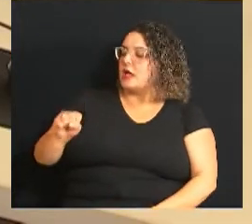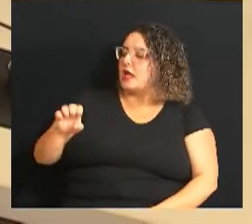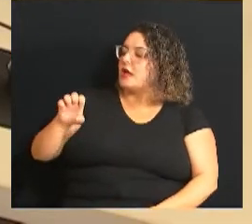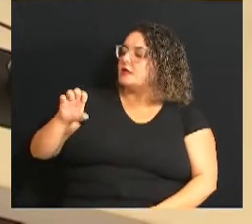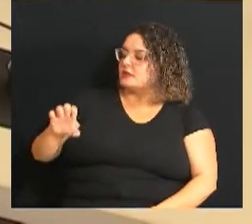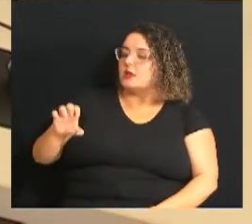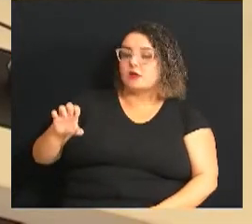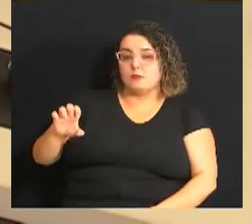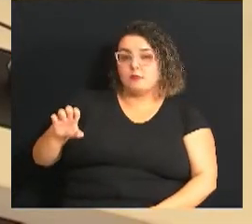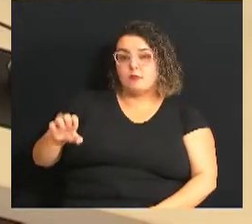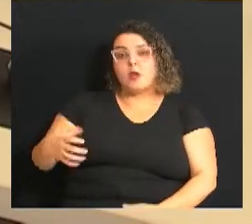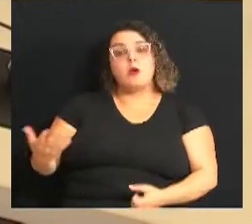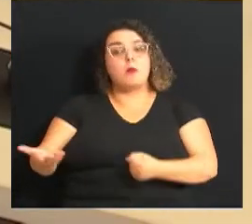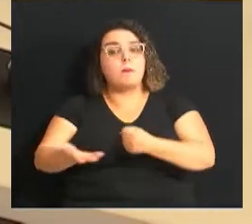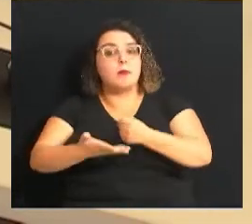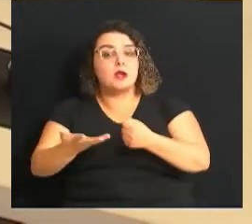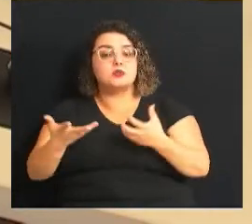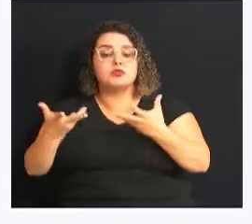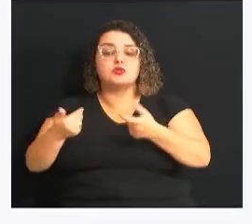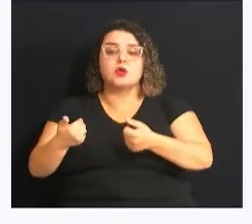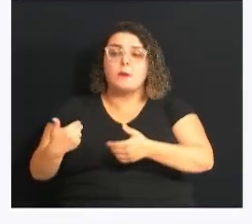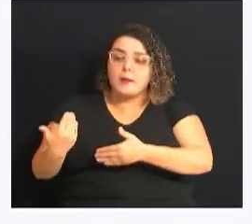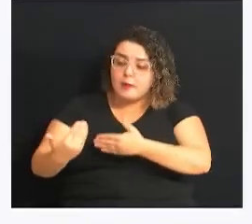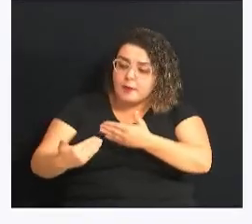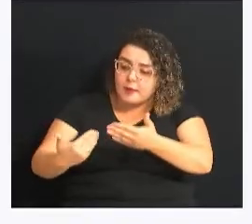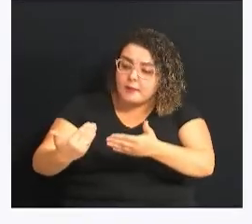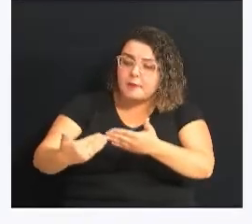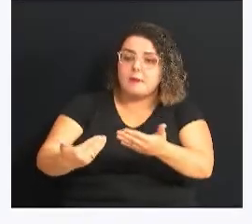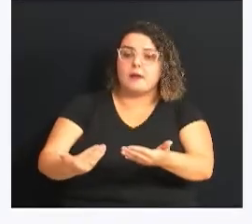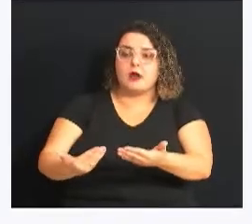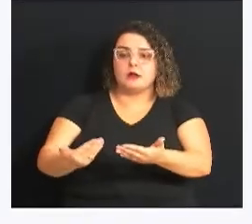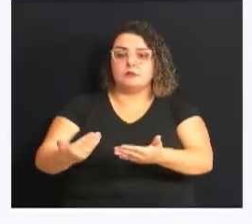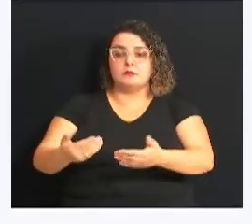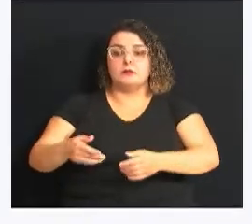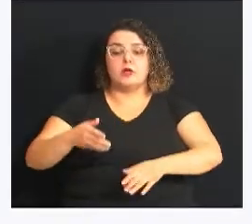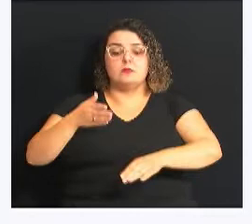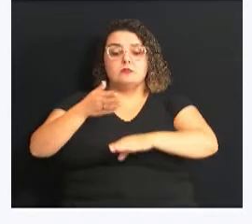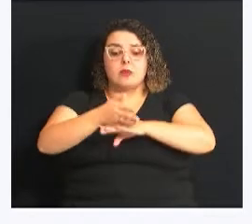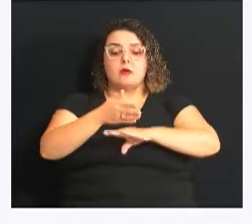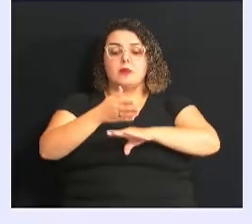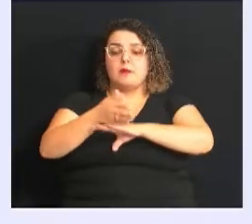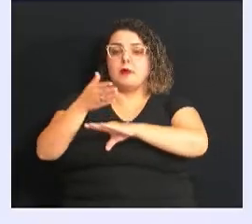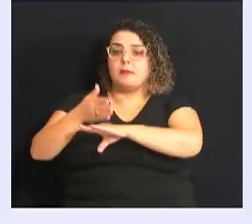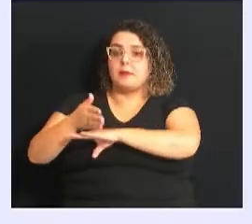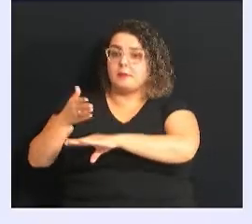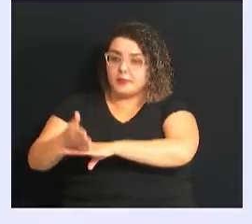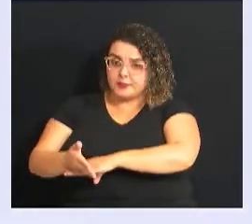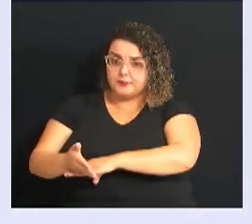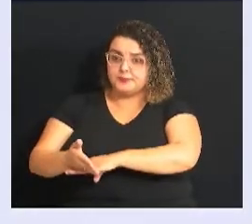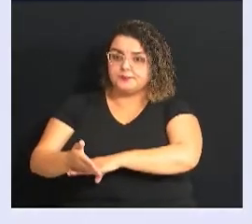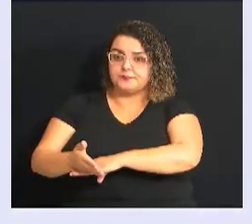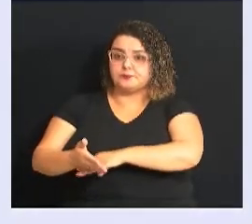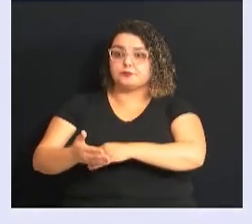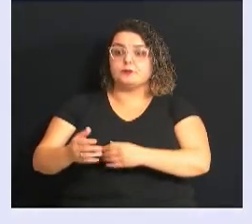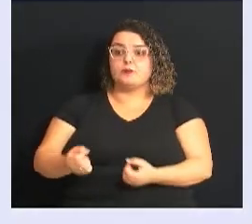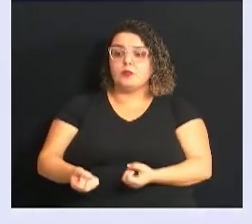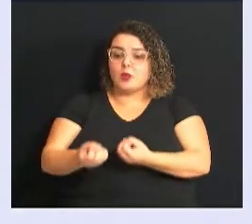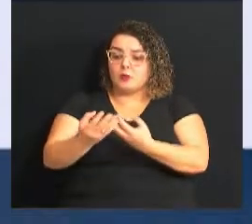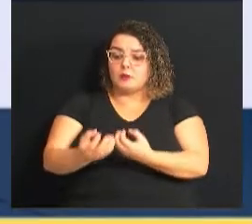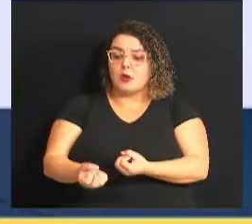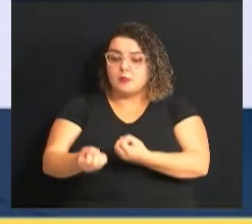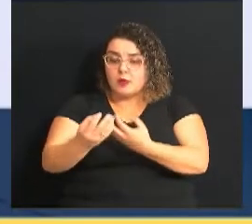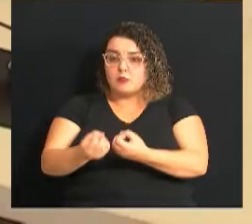nas informações dos processos. Conforme as pessoas forem dando entrada nos processos, esses dados vão automaticamente